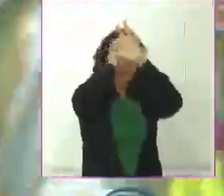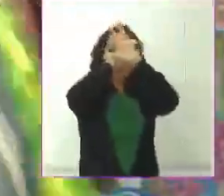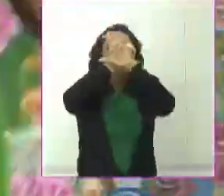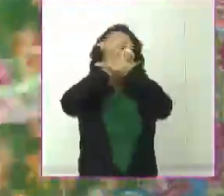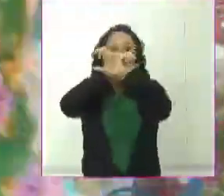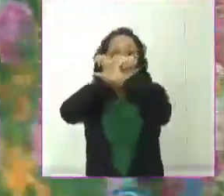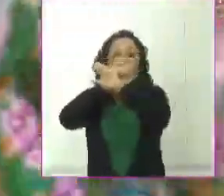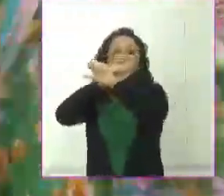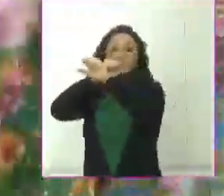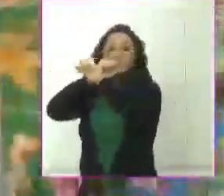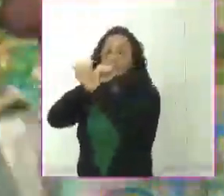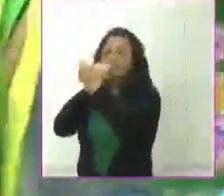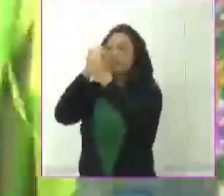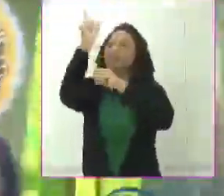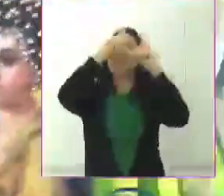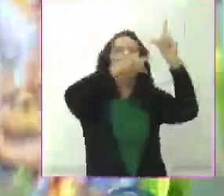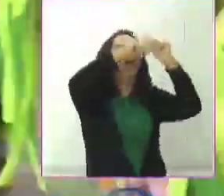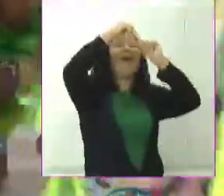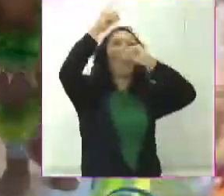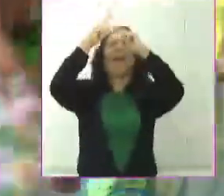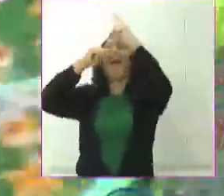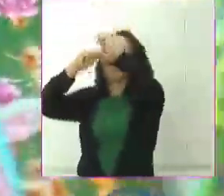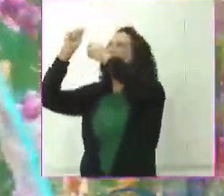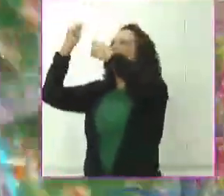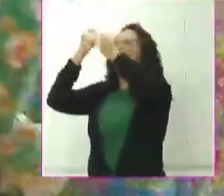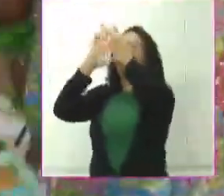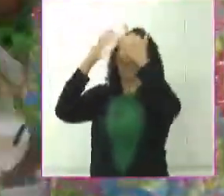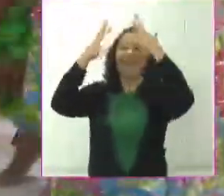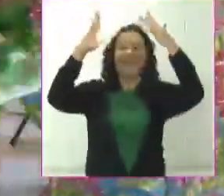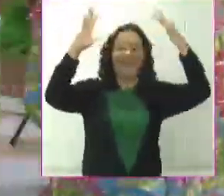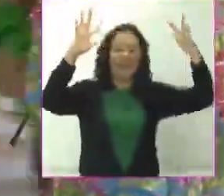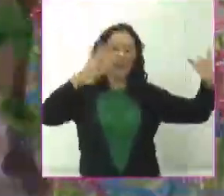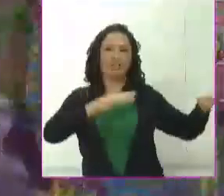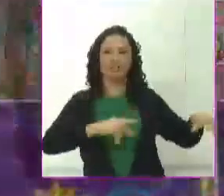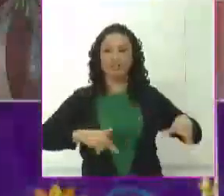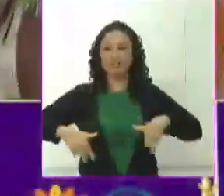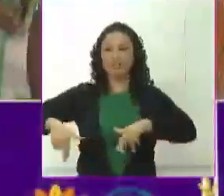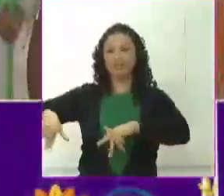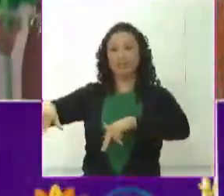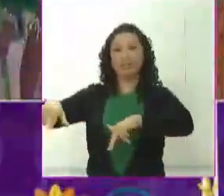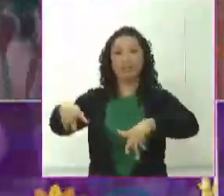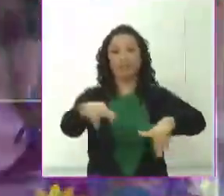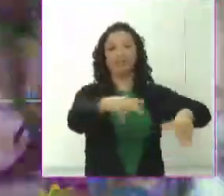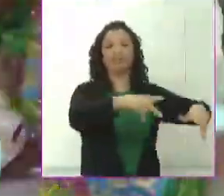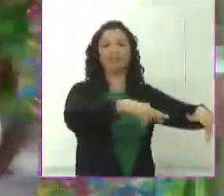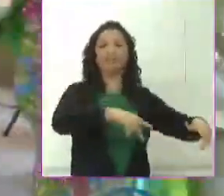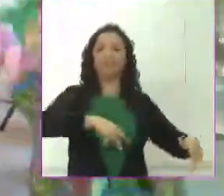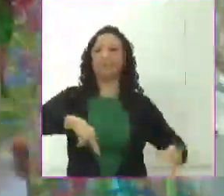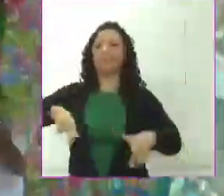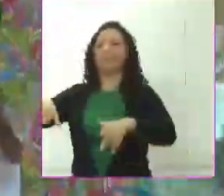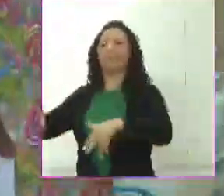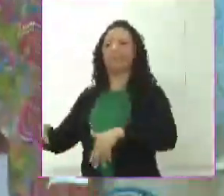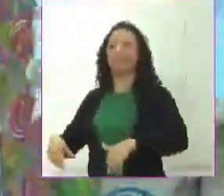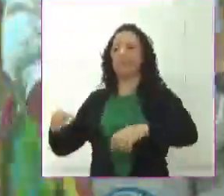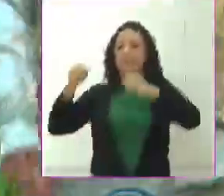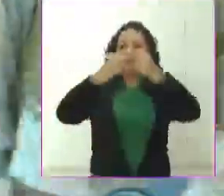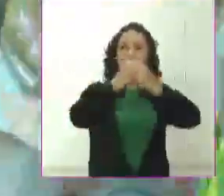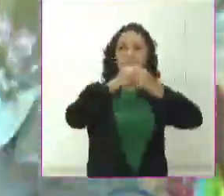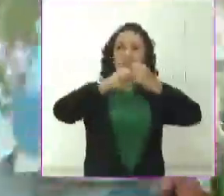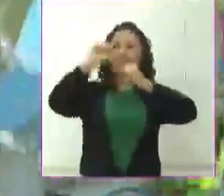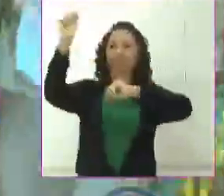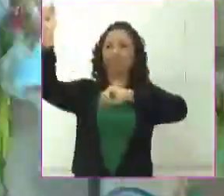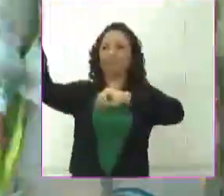escuridão, o brilho das estrelas clareia nosso chão. Regalo menos que clareia